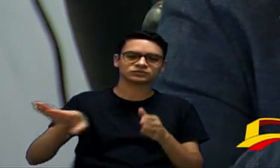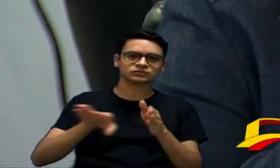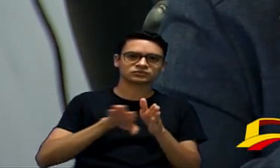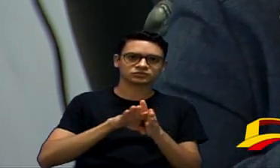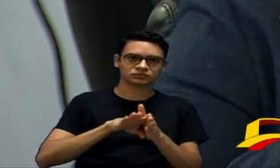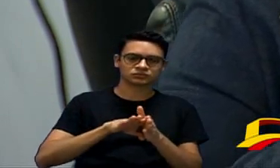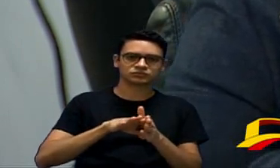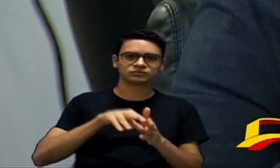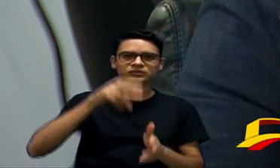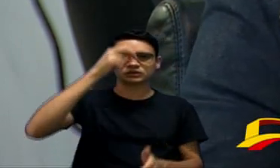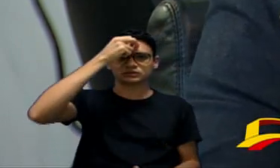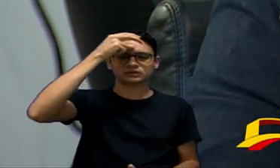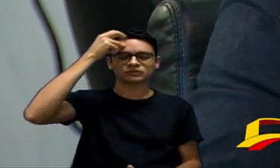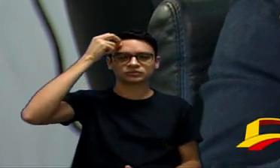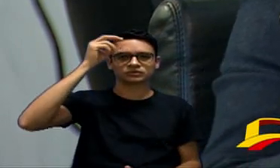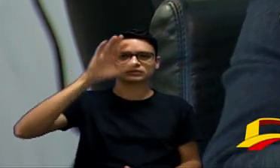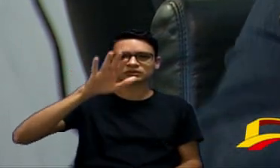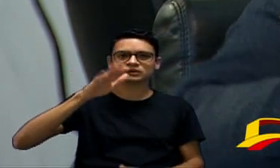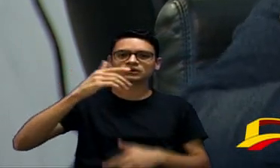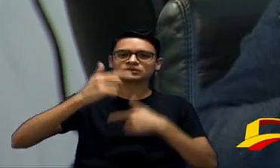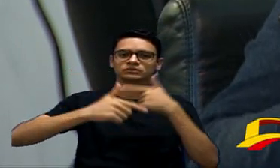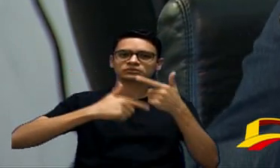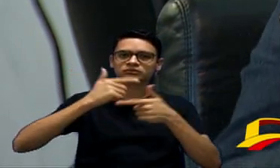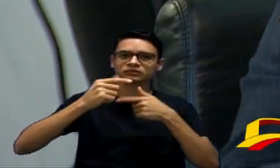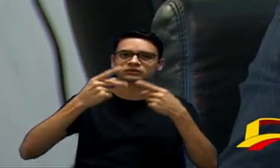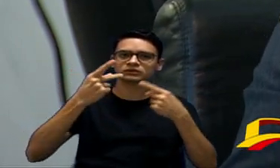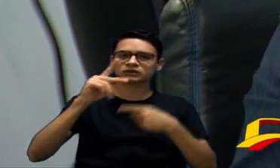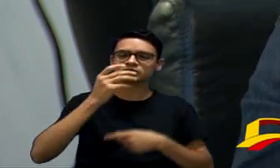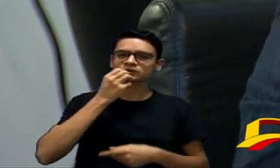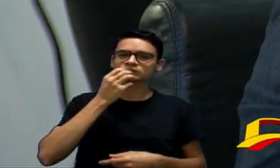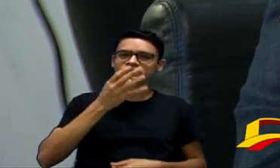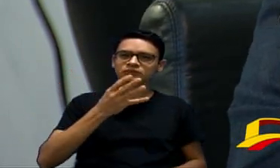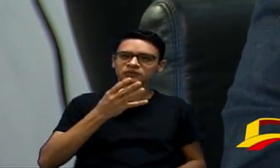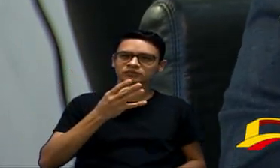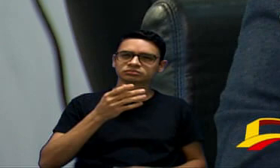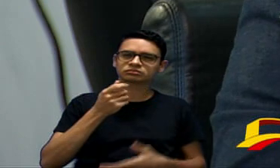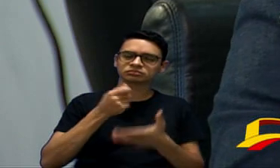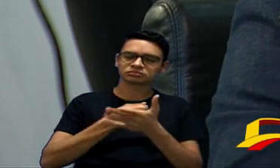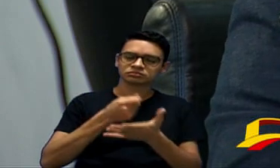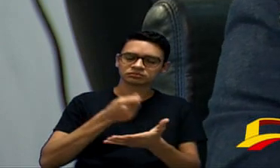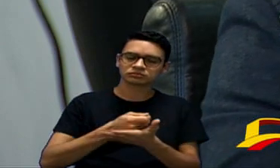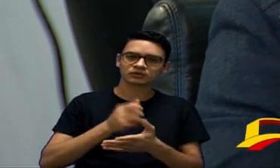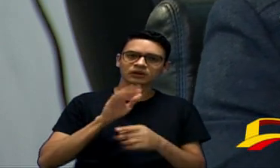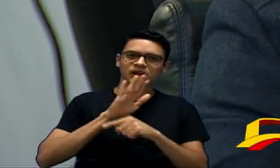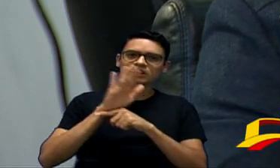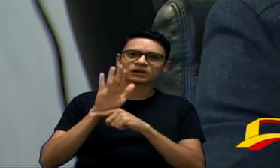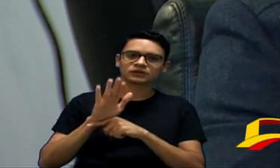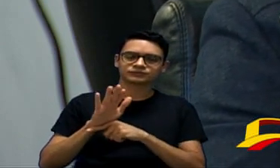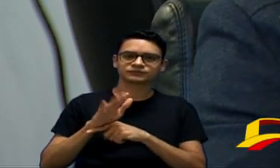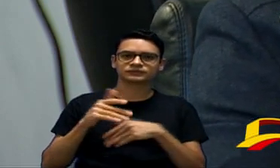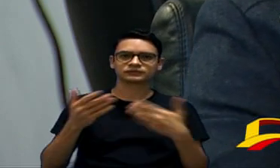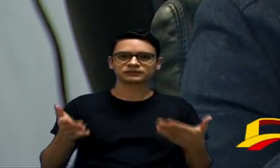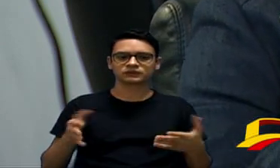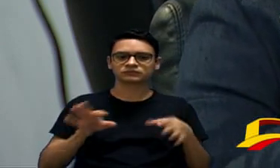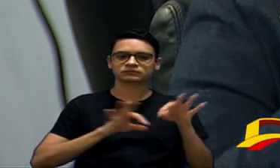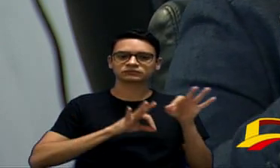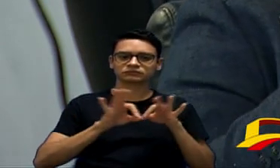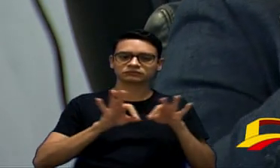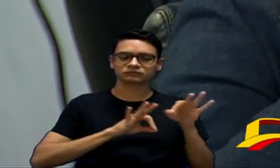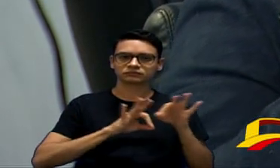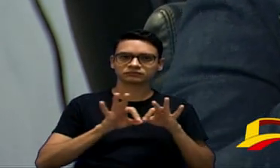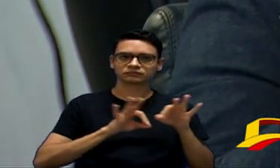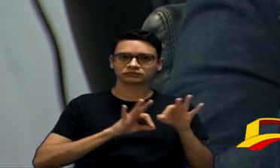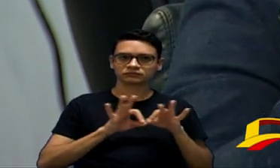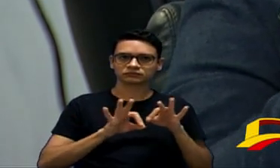projeto que você também defendeu aqui. A questão da atividade delegada,